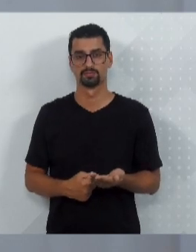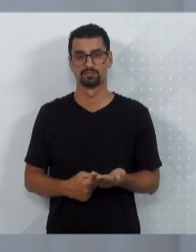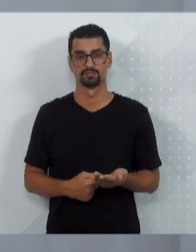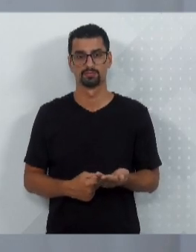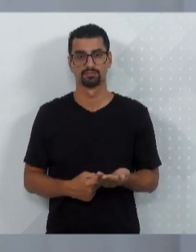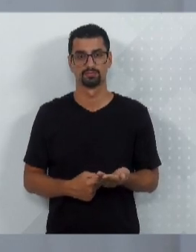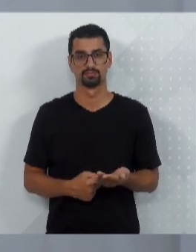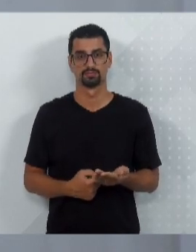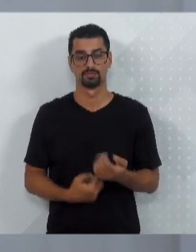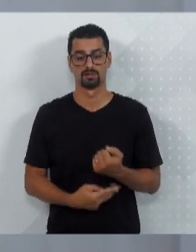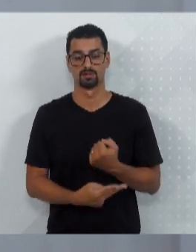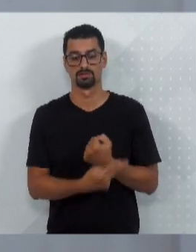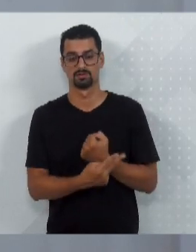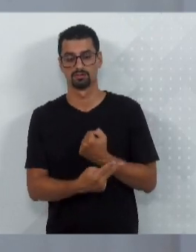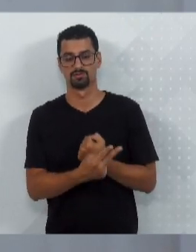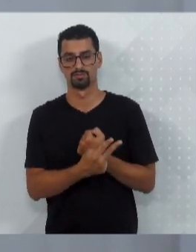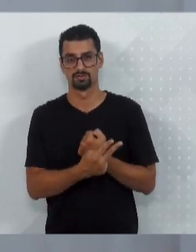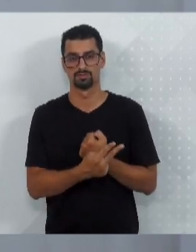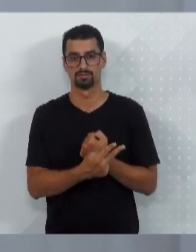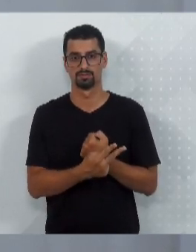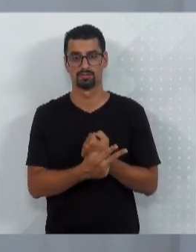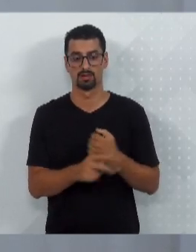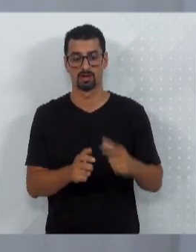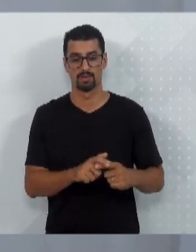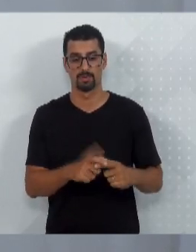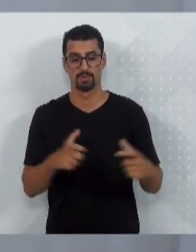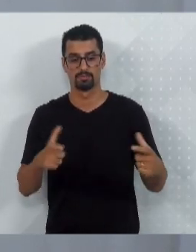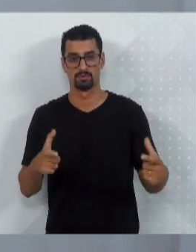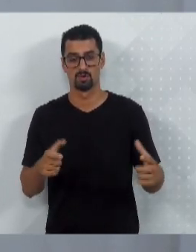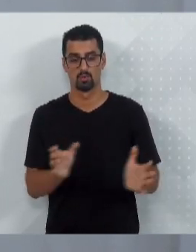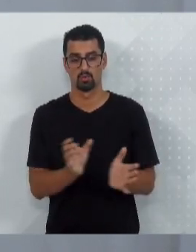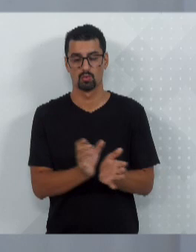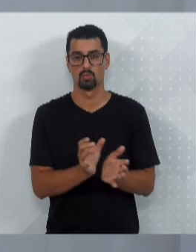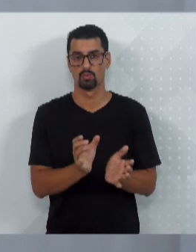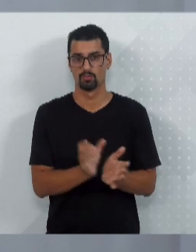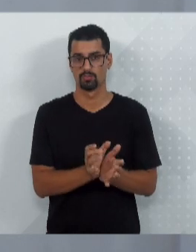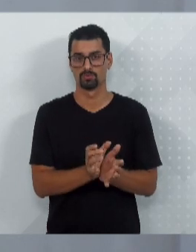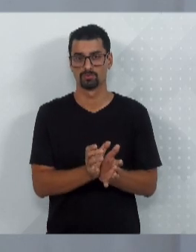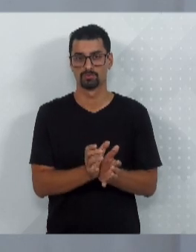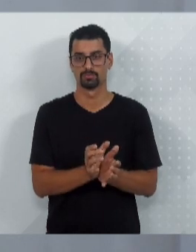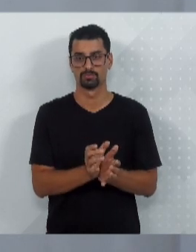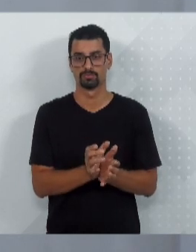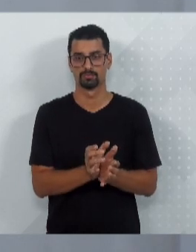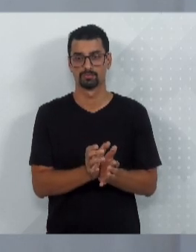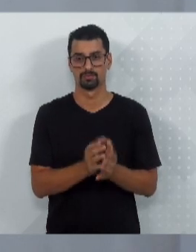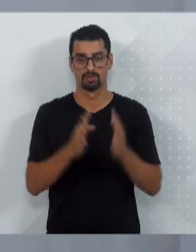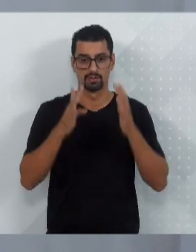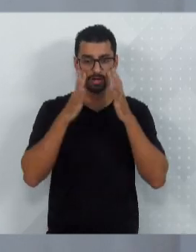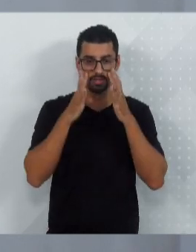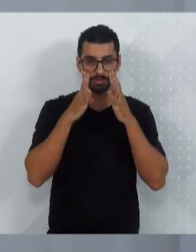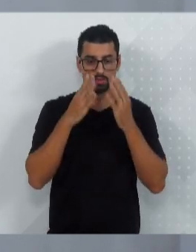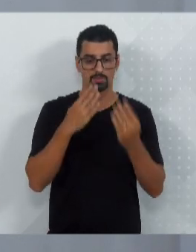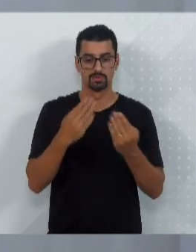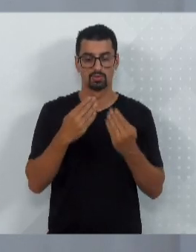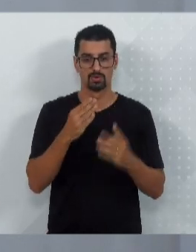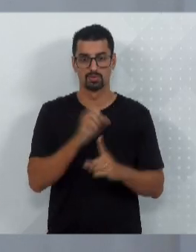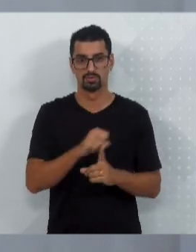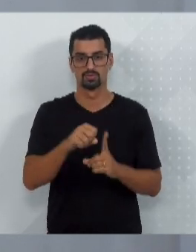com a defesa da ampliação da rede de atenção psicossocial,